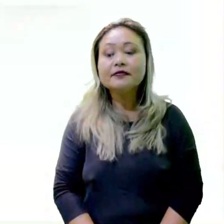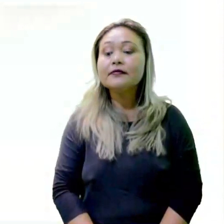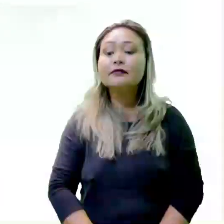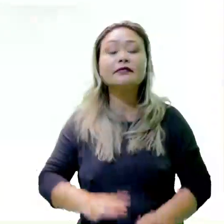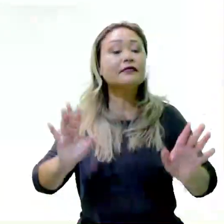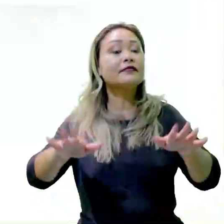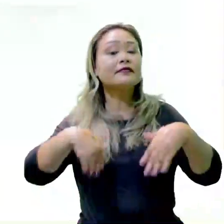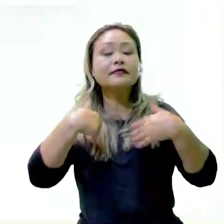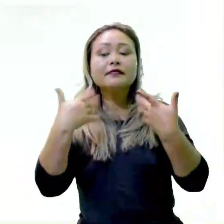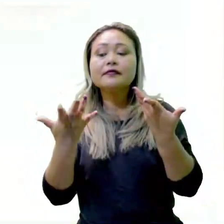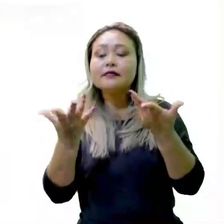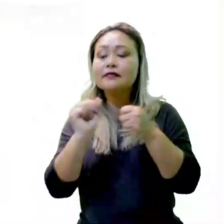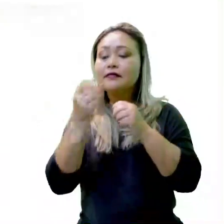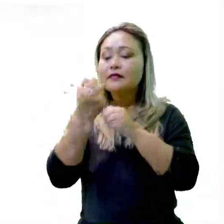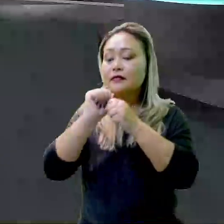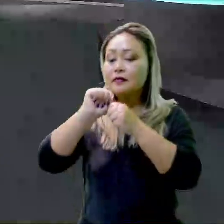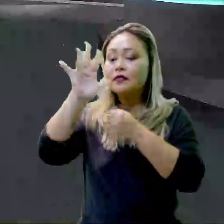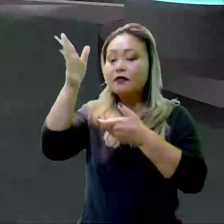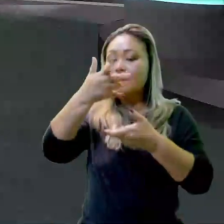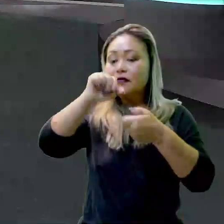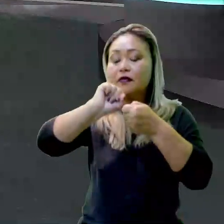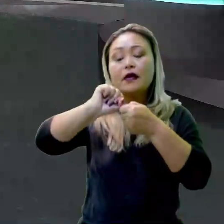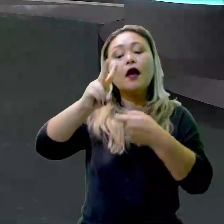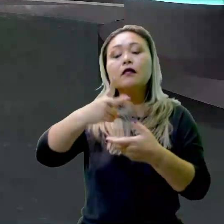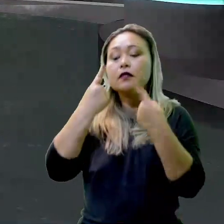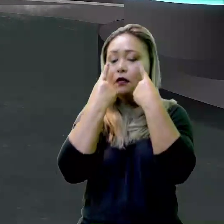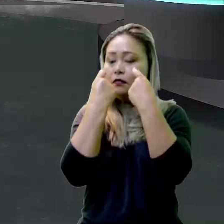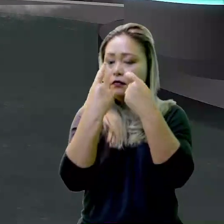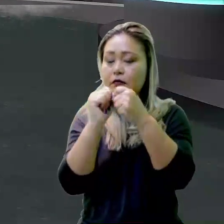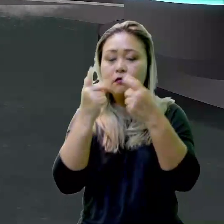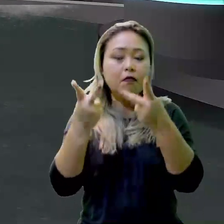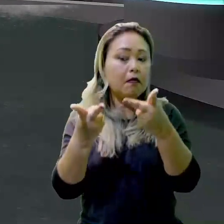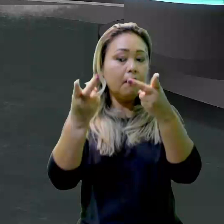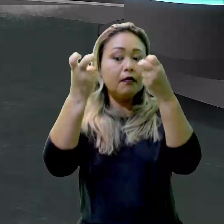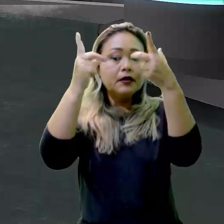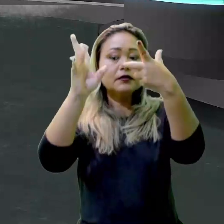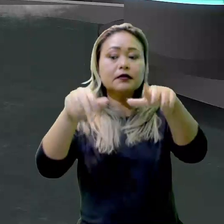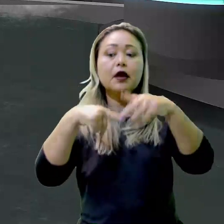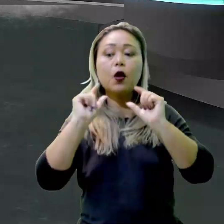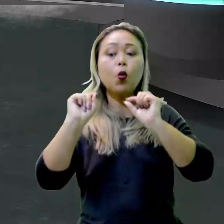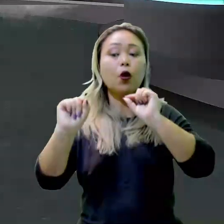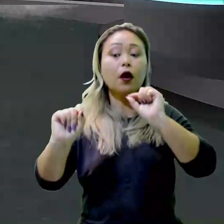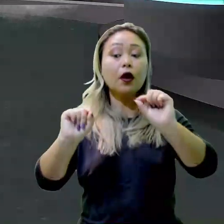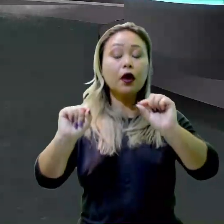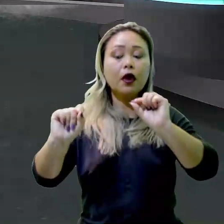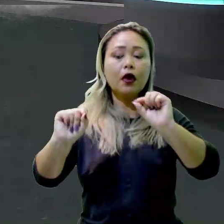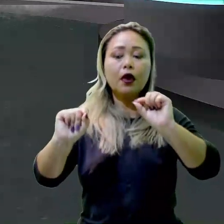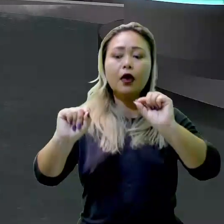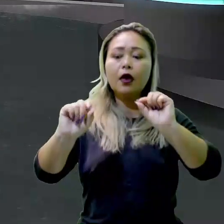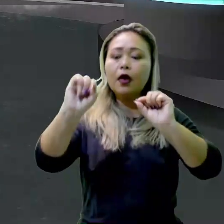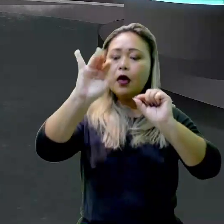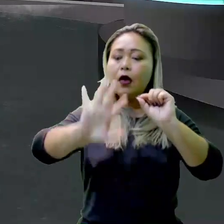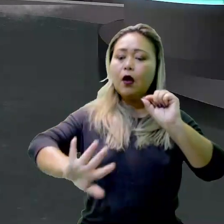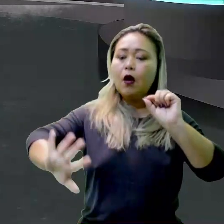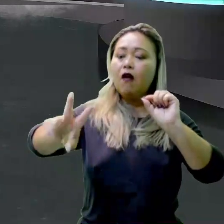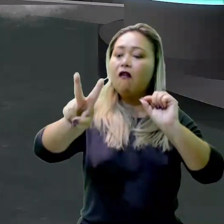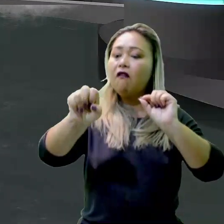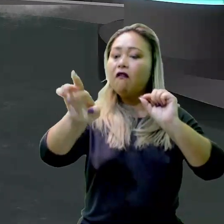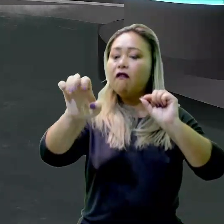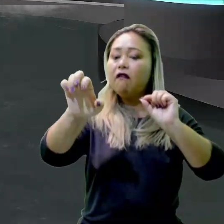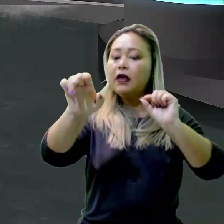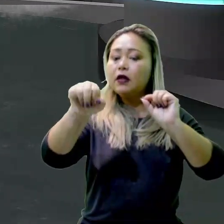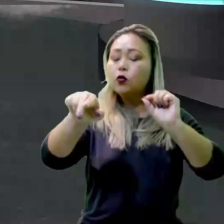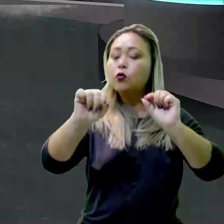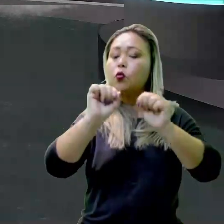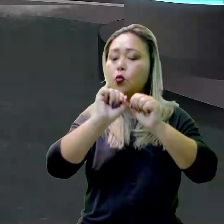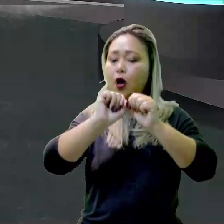Pois é, a arte rupestre, o interessante é a gente perceber que figuras como essa Vênus de